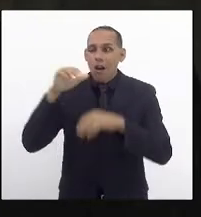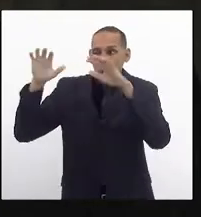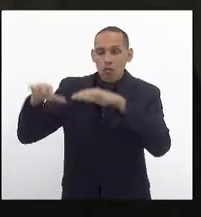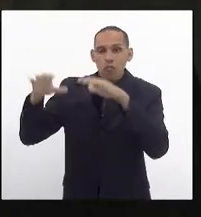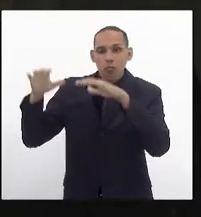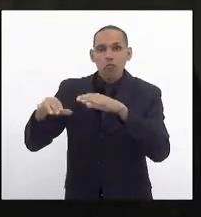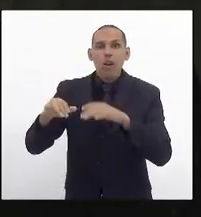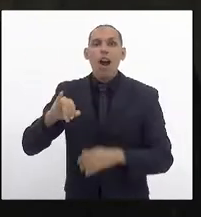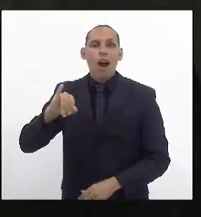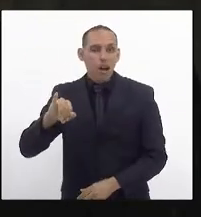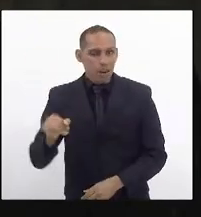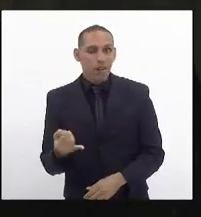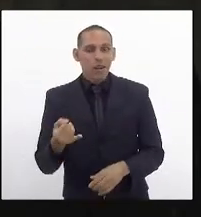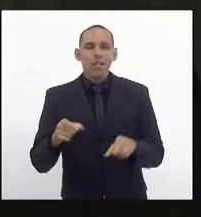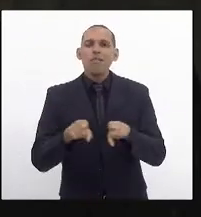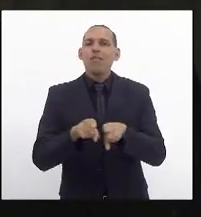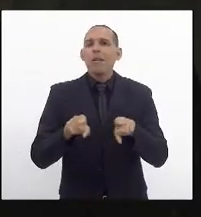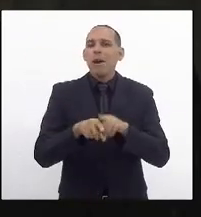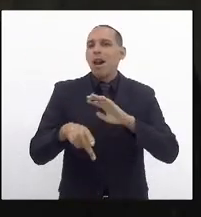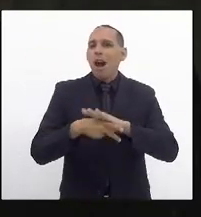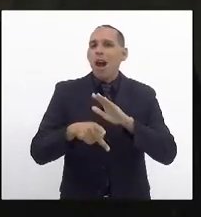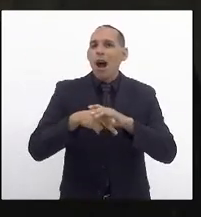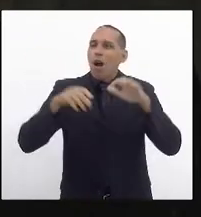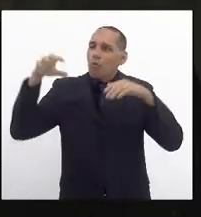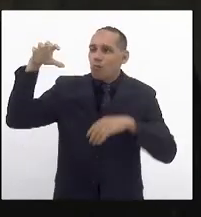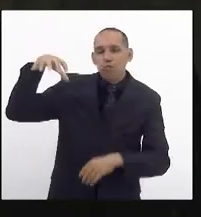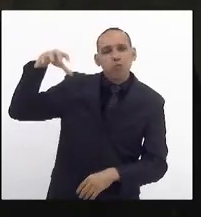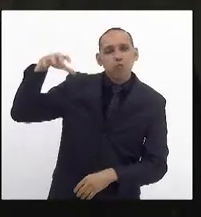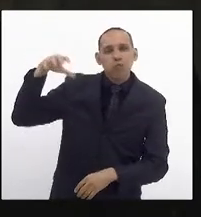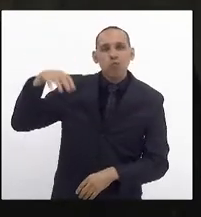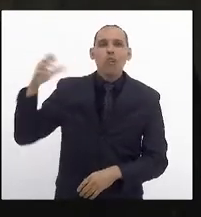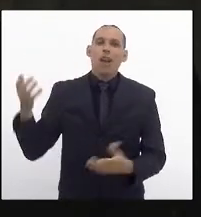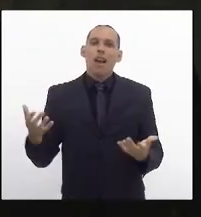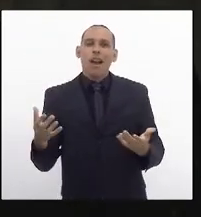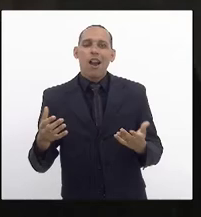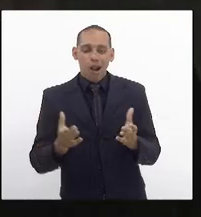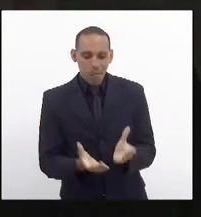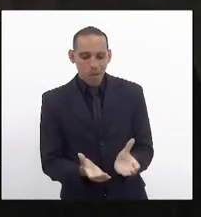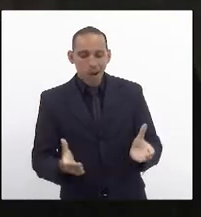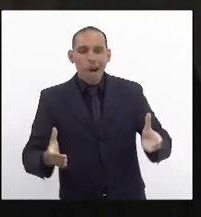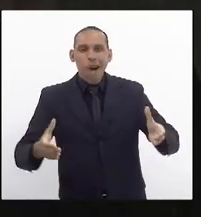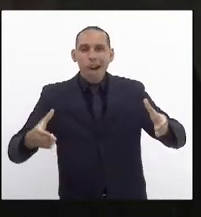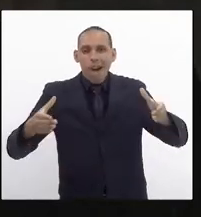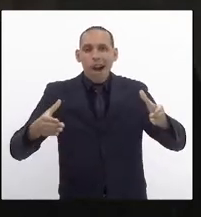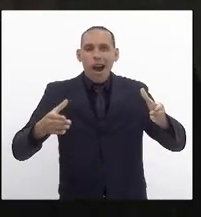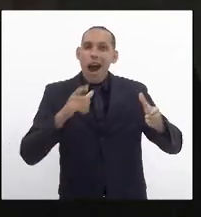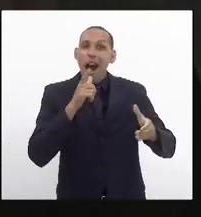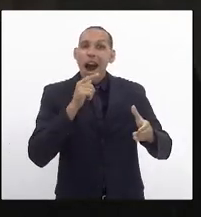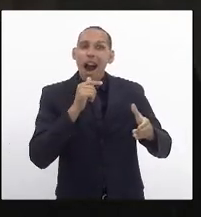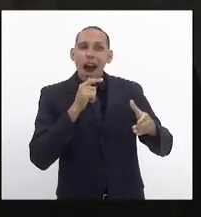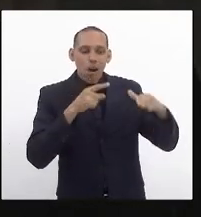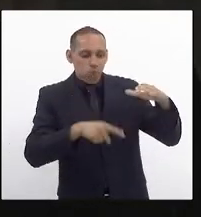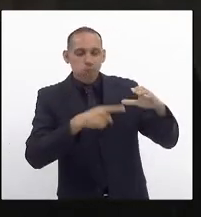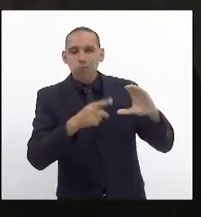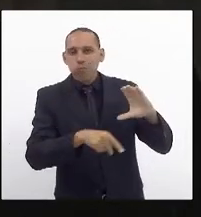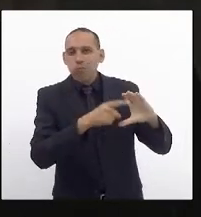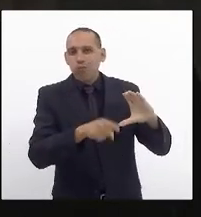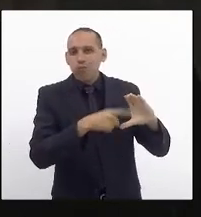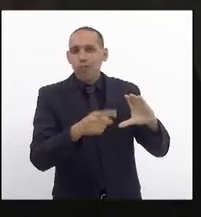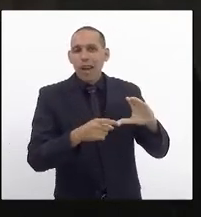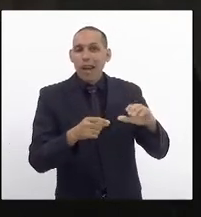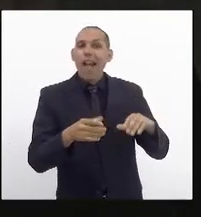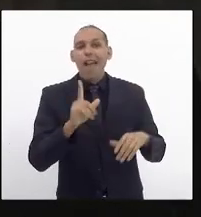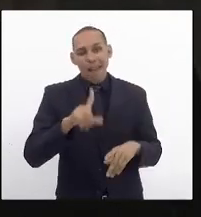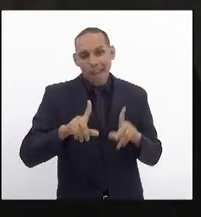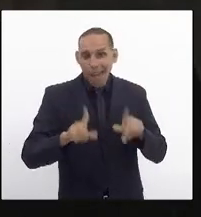da chuva e também de água de chuveiro banheira máquina de lavar e são essas chamadas águas cinzas essas